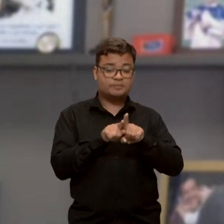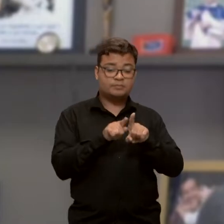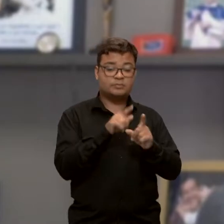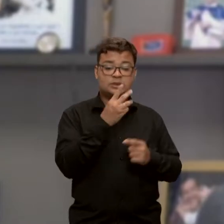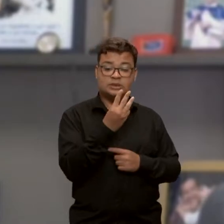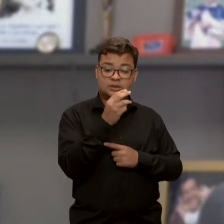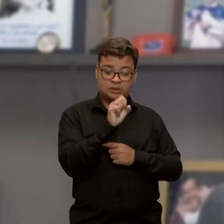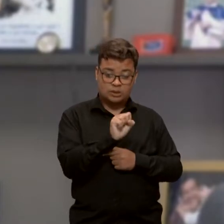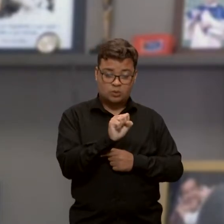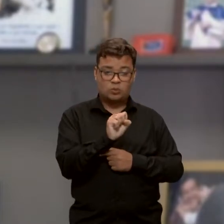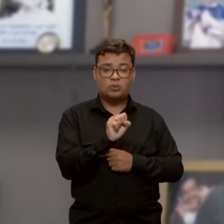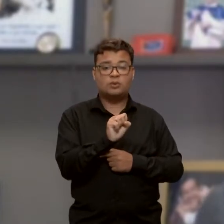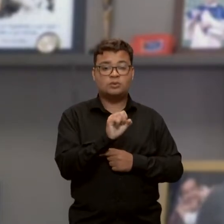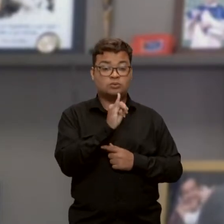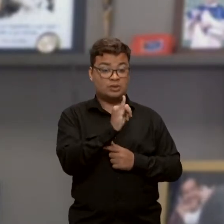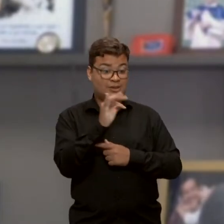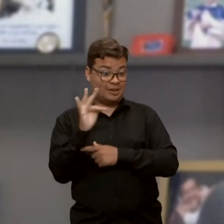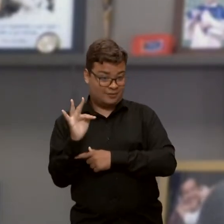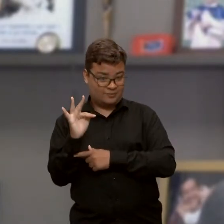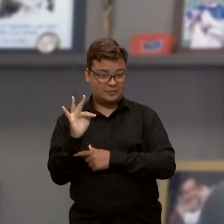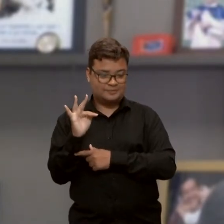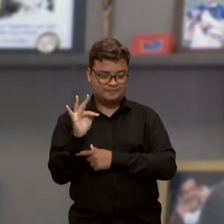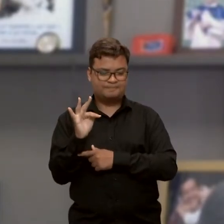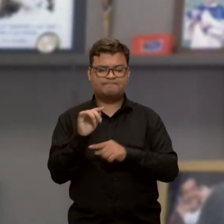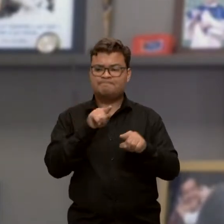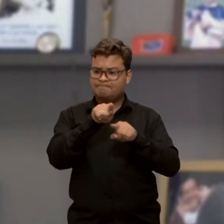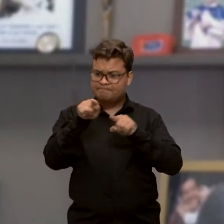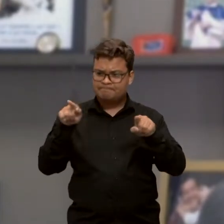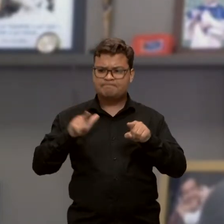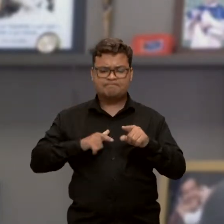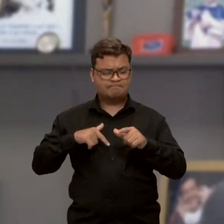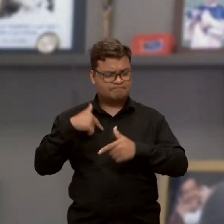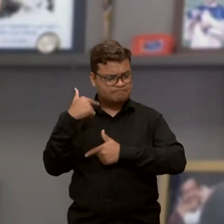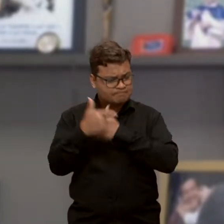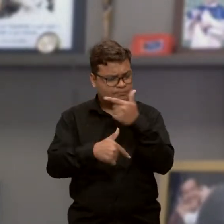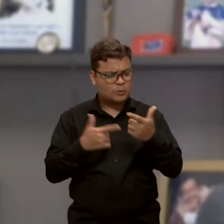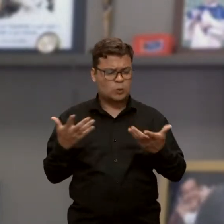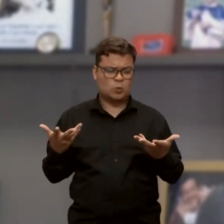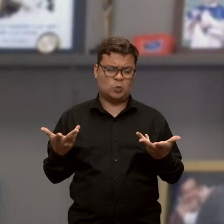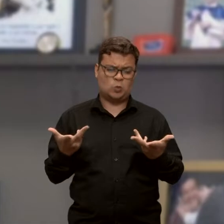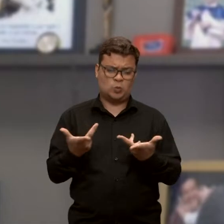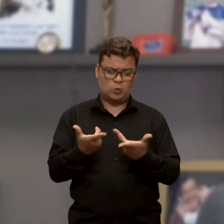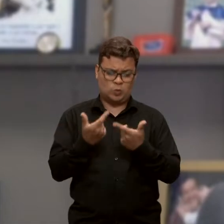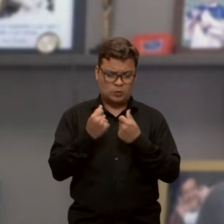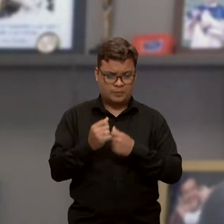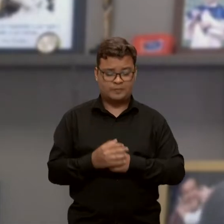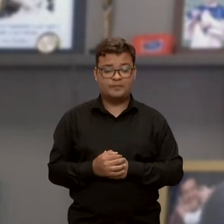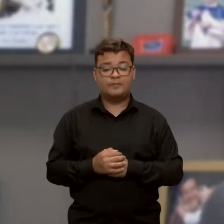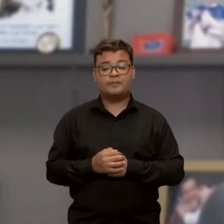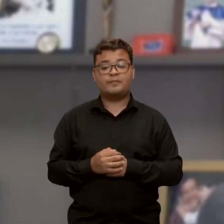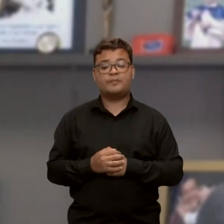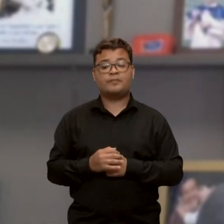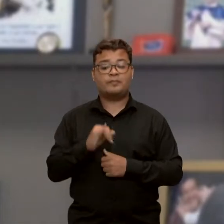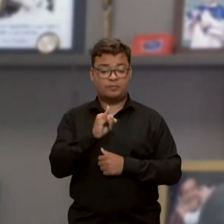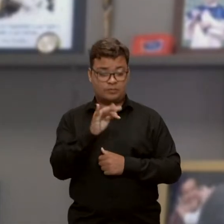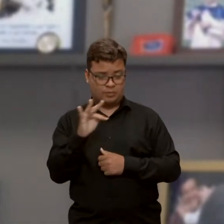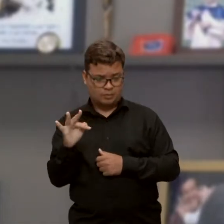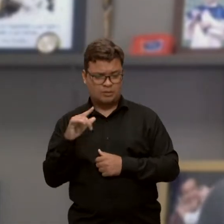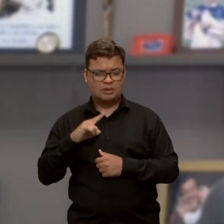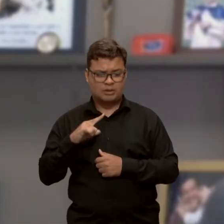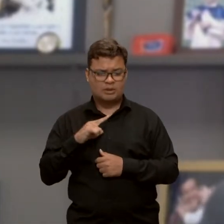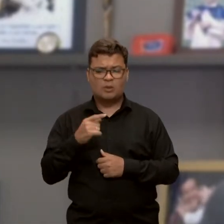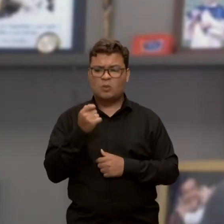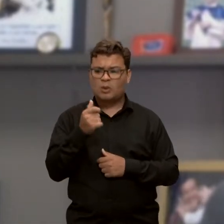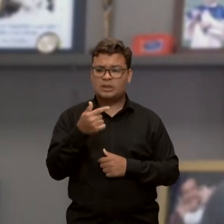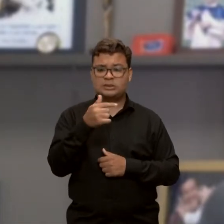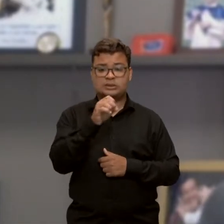institutos federais, com uma capilaridade fantástica, né? Os institutos federais estão em quase 700 municípios,